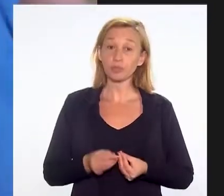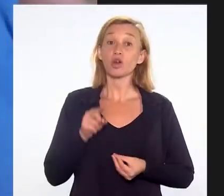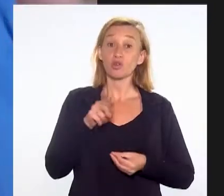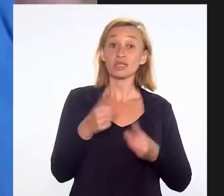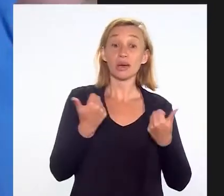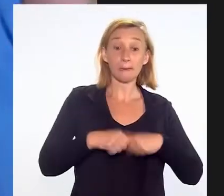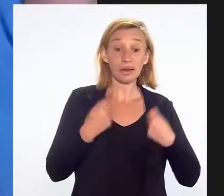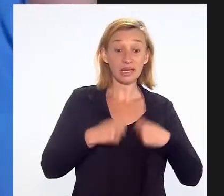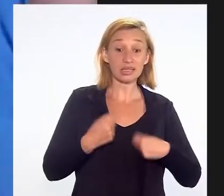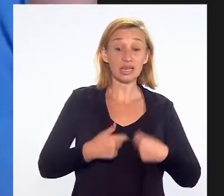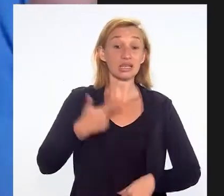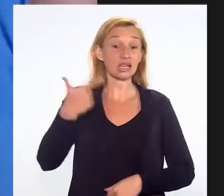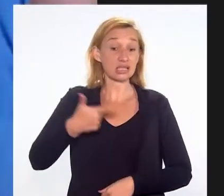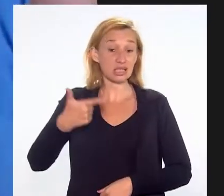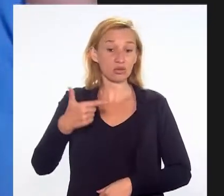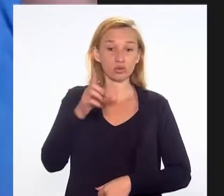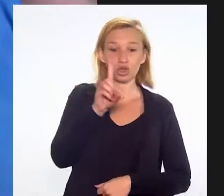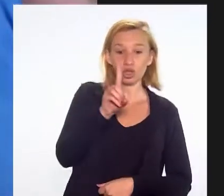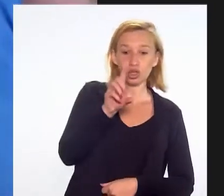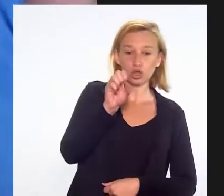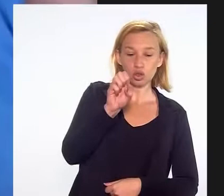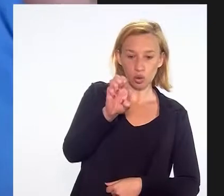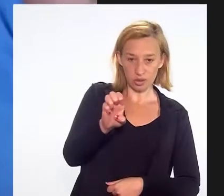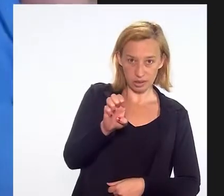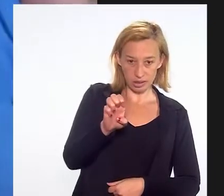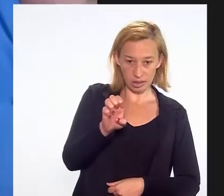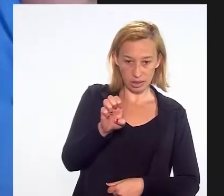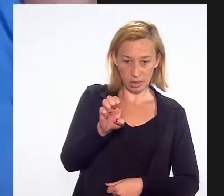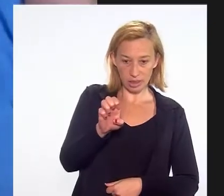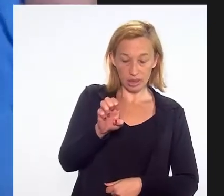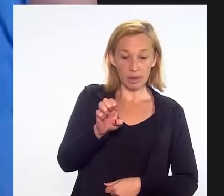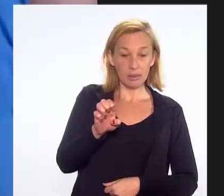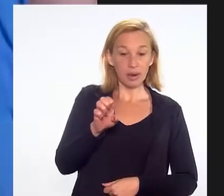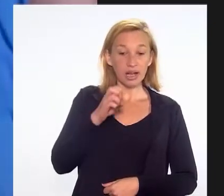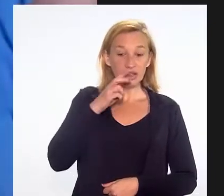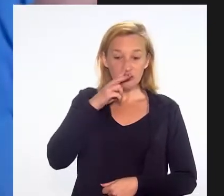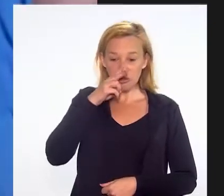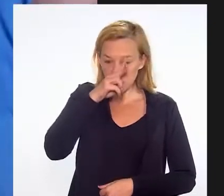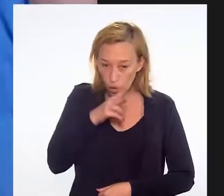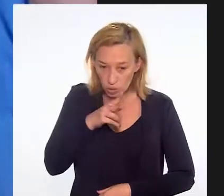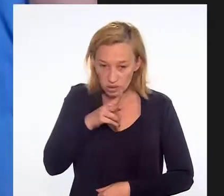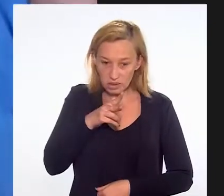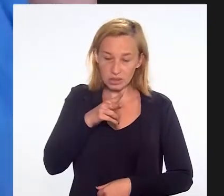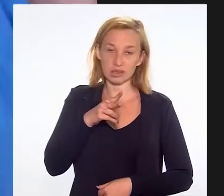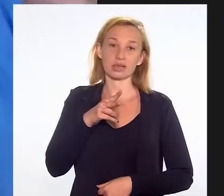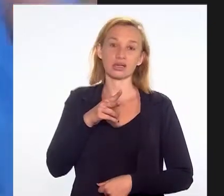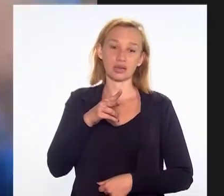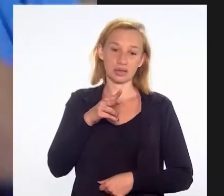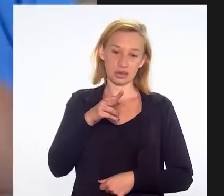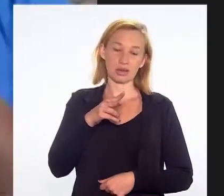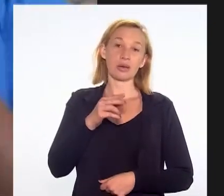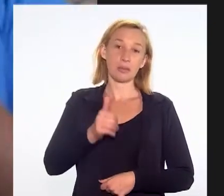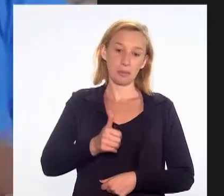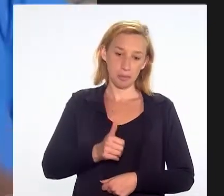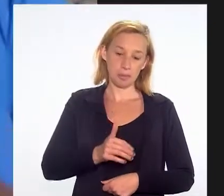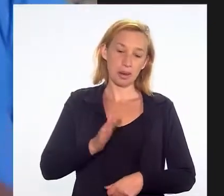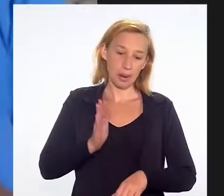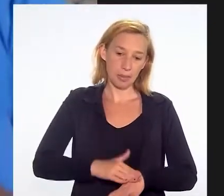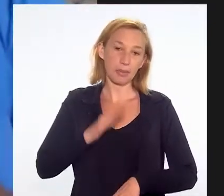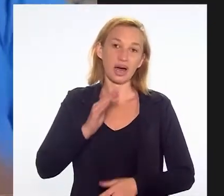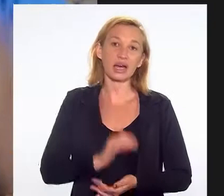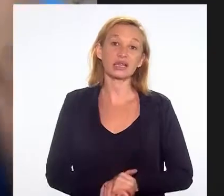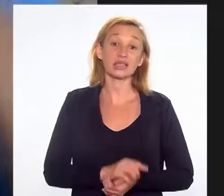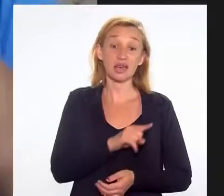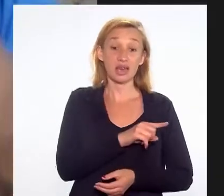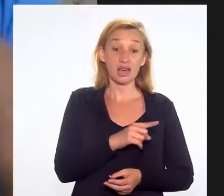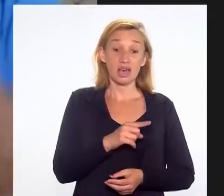os anticorpos produzidos. Você precisa da segunda dose em algumas das vacinas para que isso